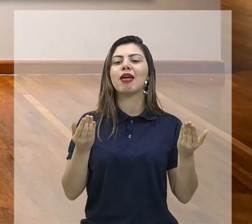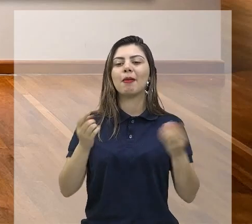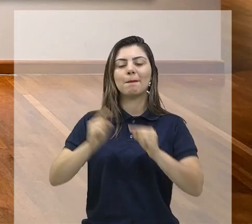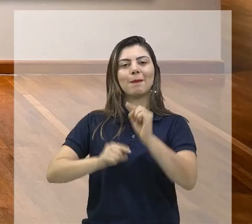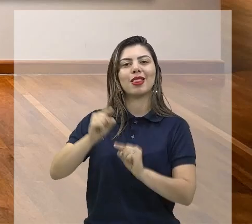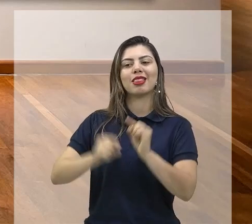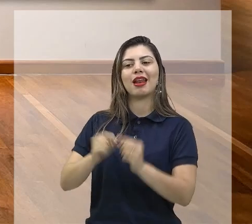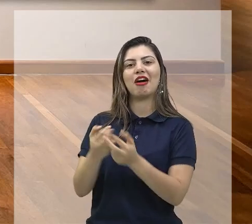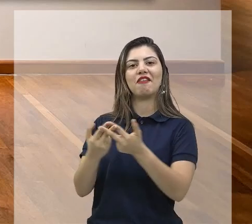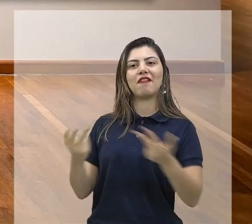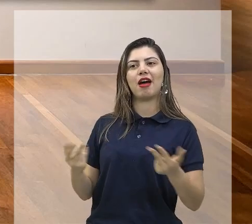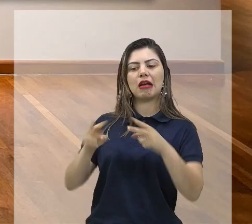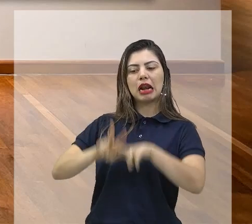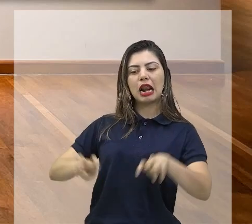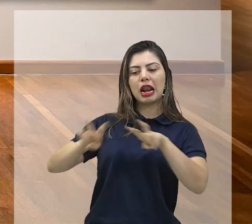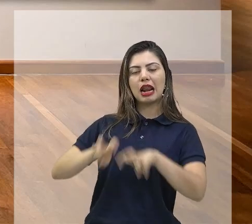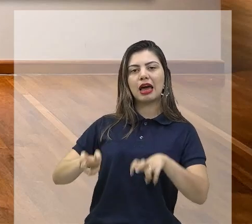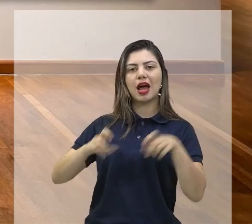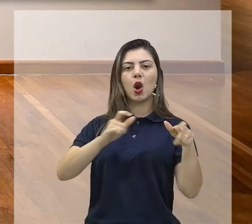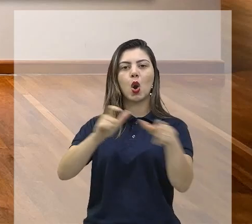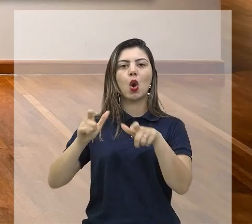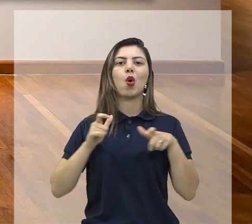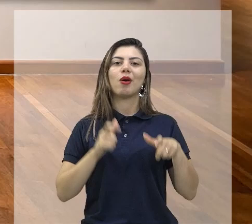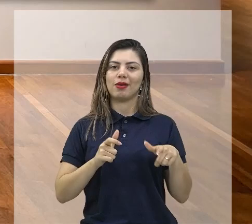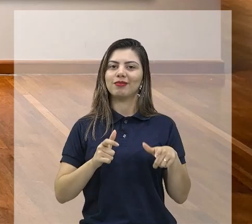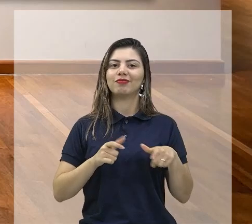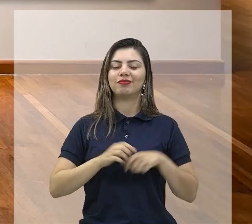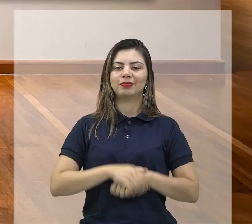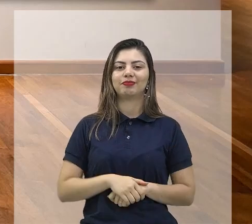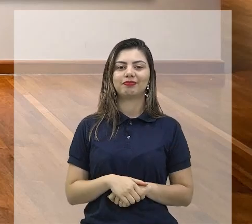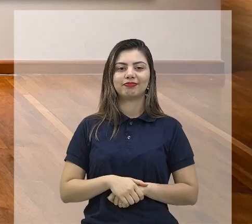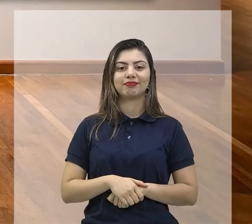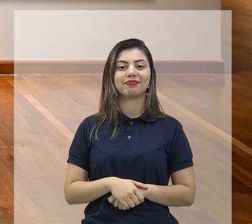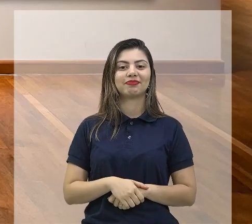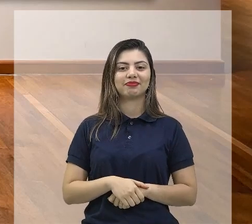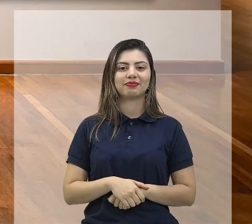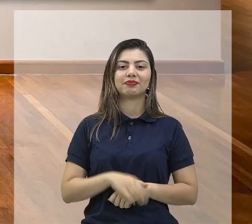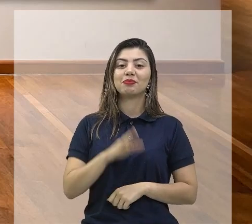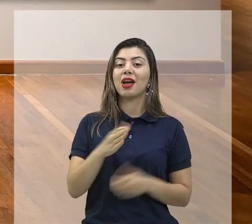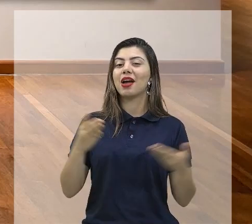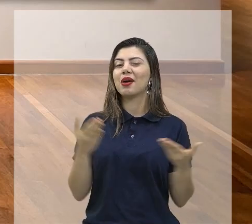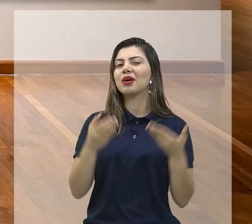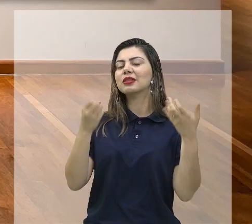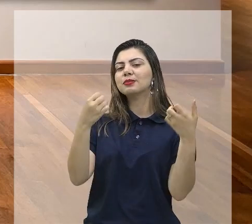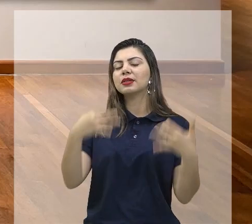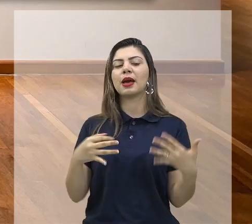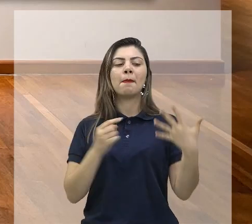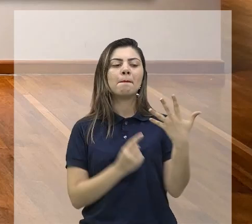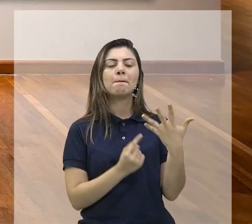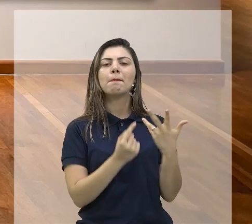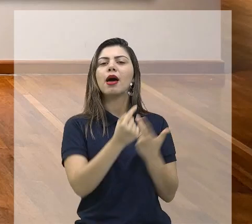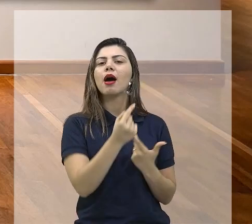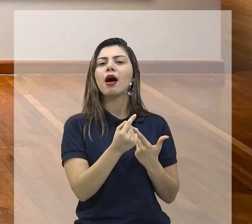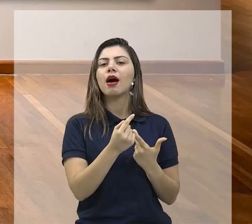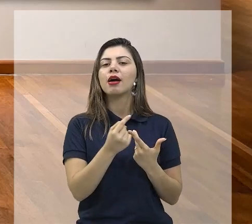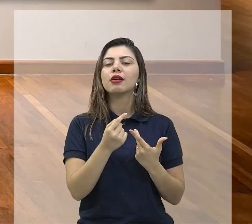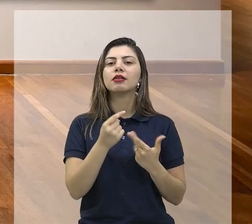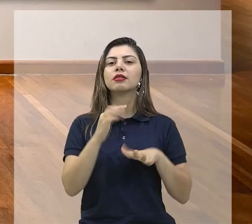territórios, tá certo? Então, olha só, vamos, então, falar sobre esses fatores, então, que vão fazer o quê?